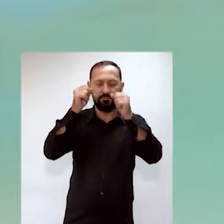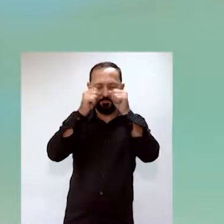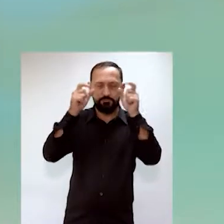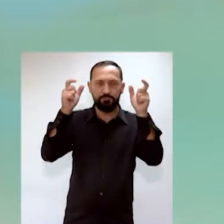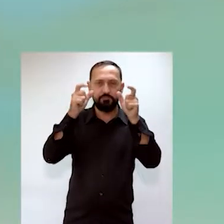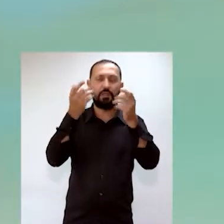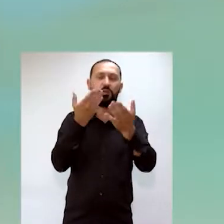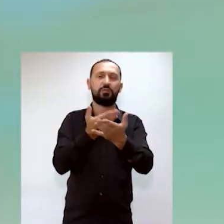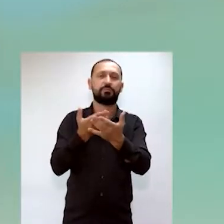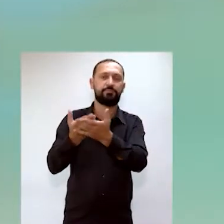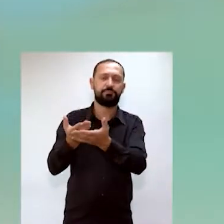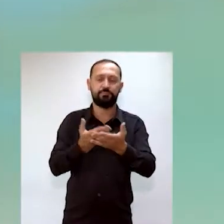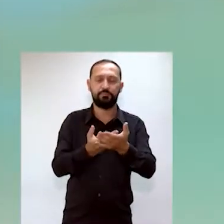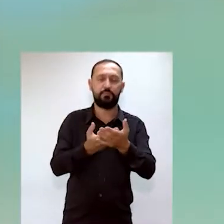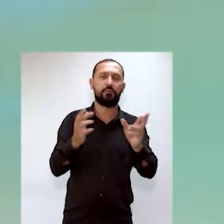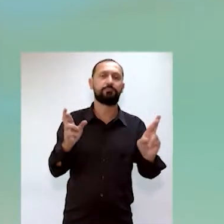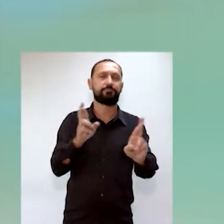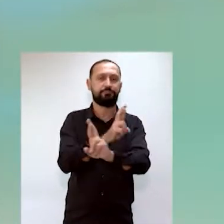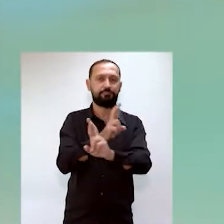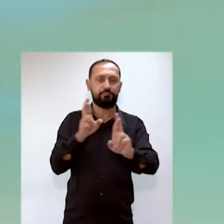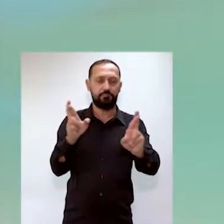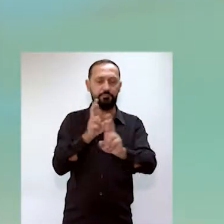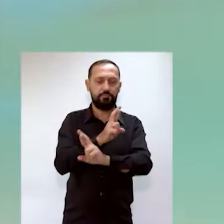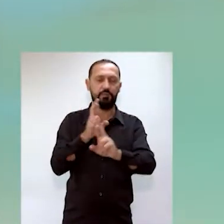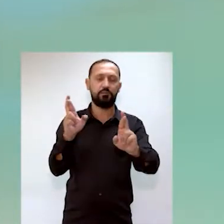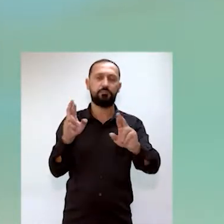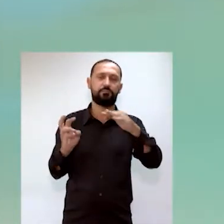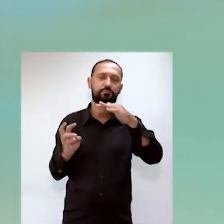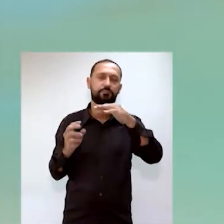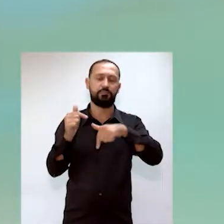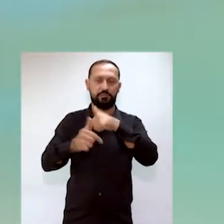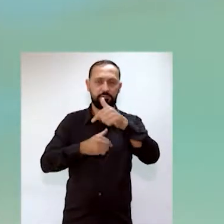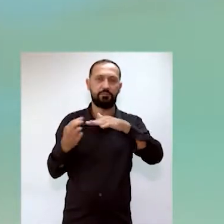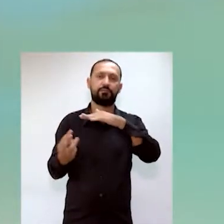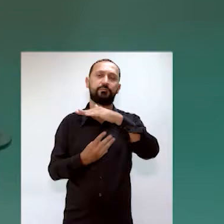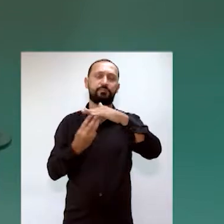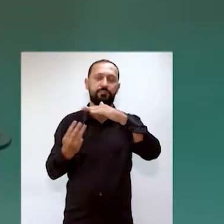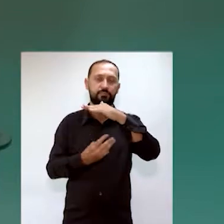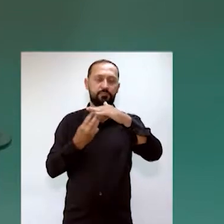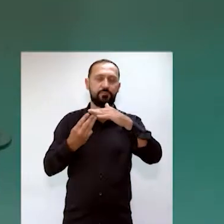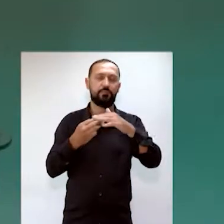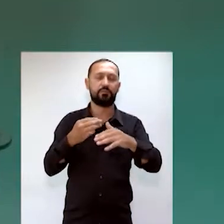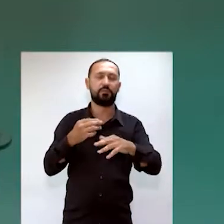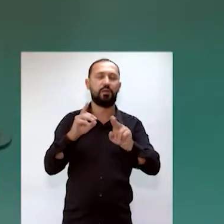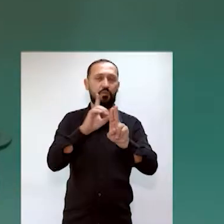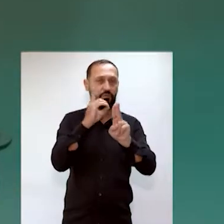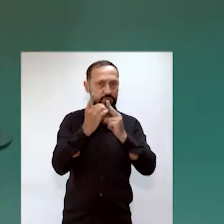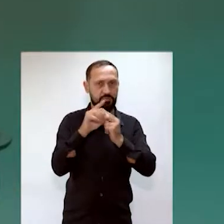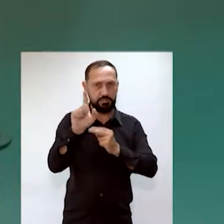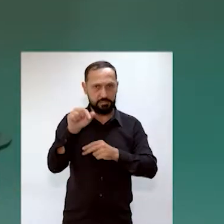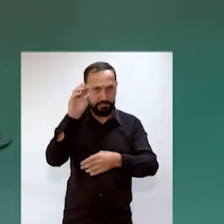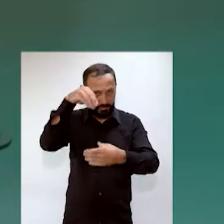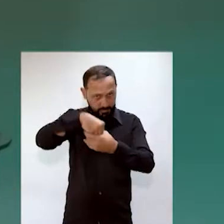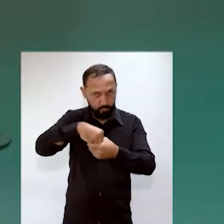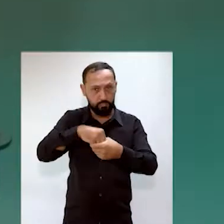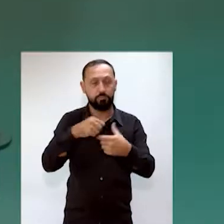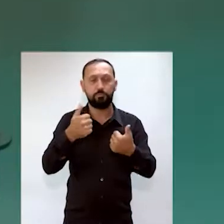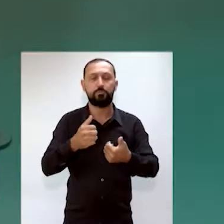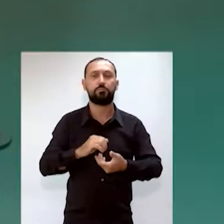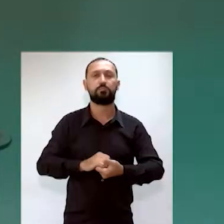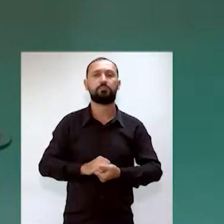despertou o interesse em estudar as relações de trabalho terceirizadas lá na UFGD, né? Foi na UFGD, né?